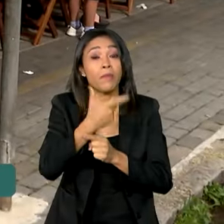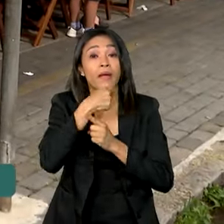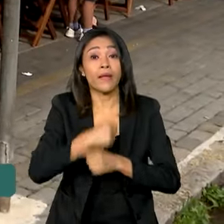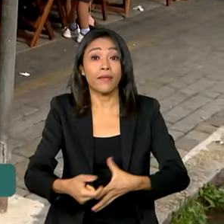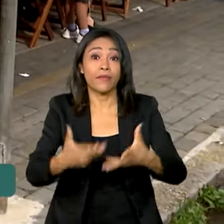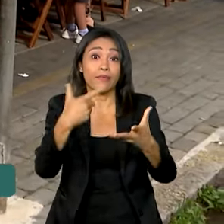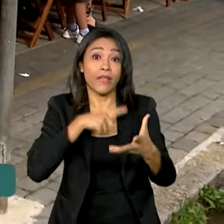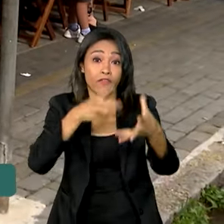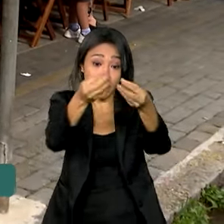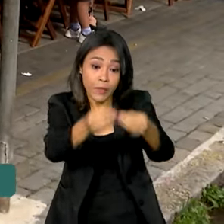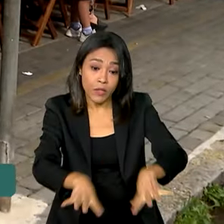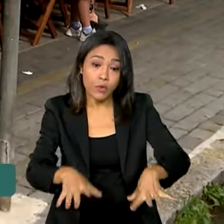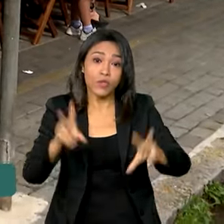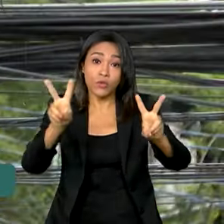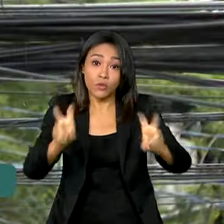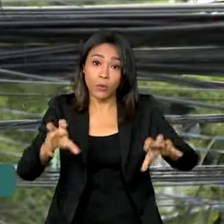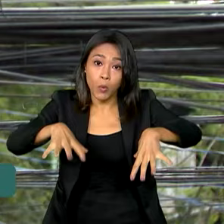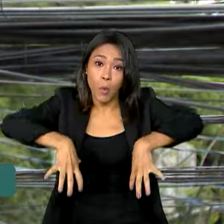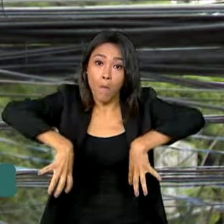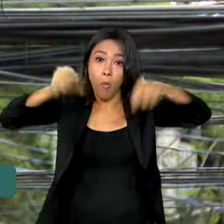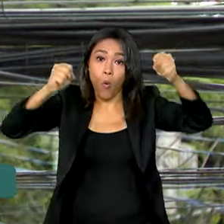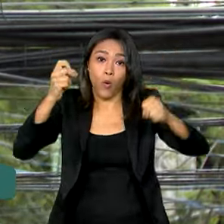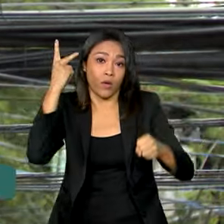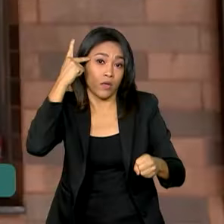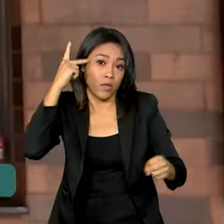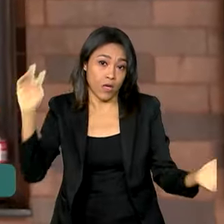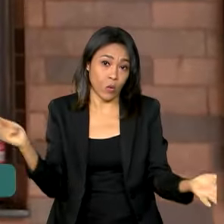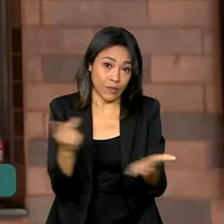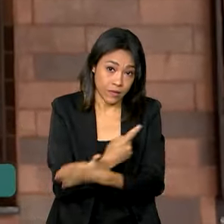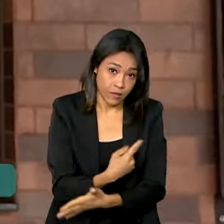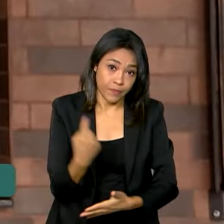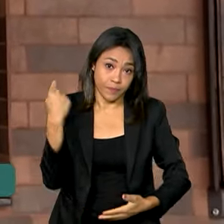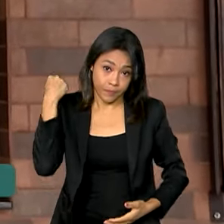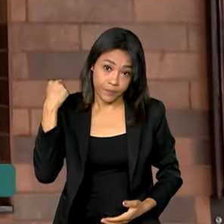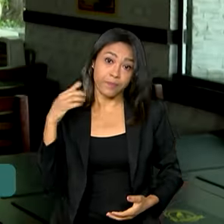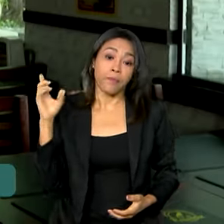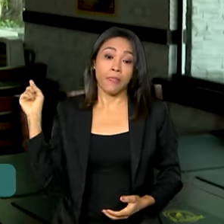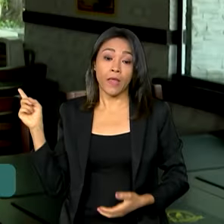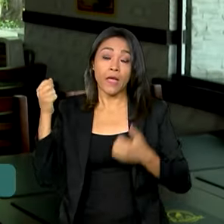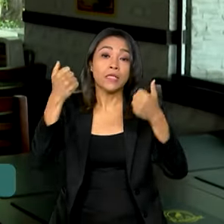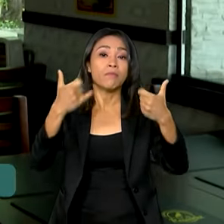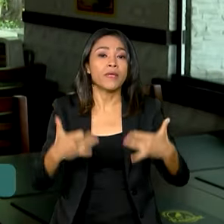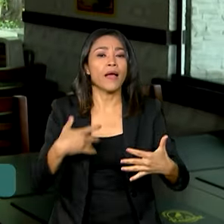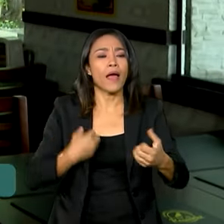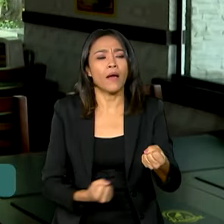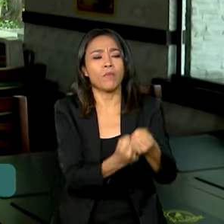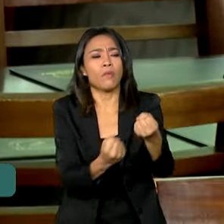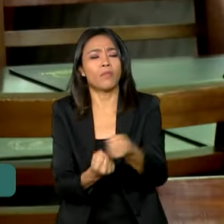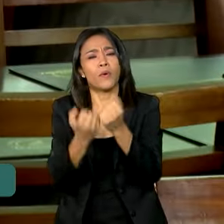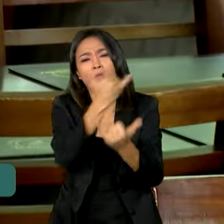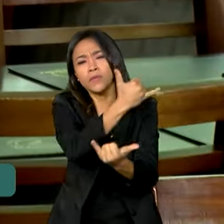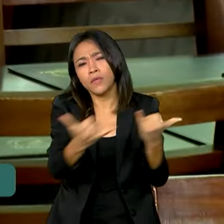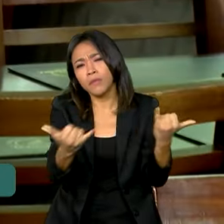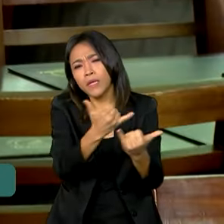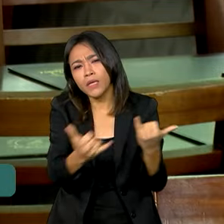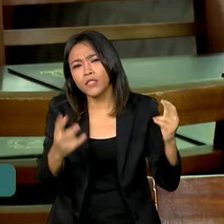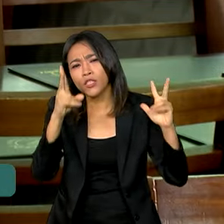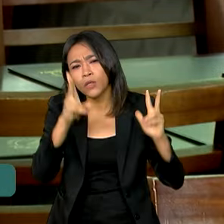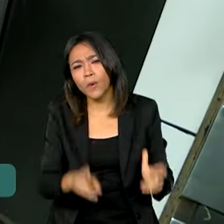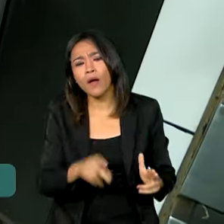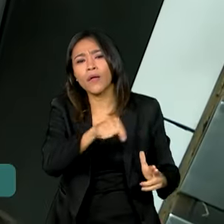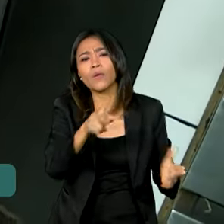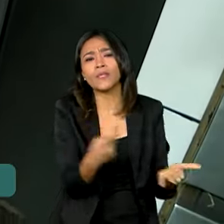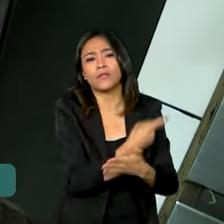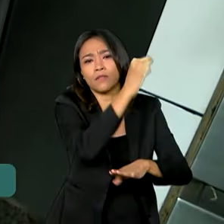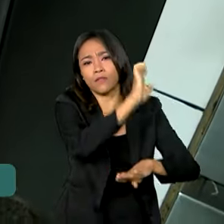com apagão na região metropolitana de São Paulo. Segundo o presidente, a ideia é ter um auxílio semelhante ao oferecido aos atingidos